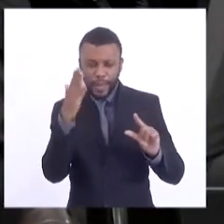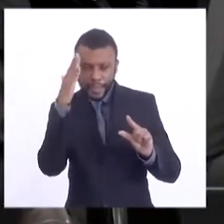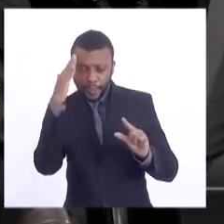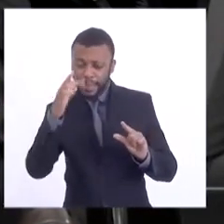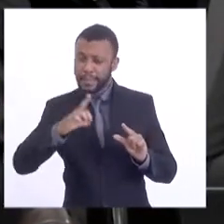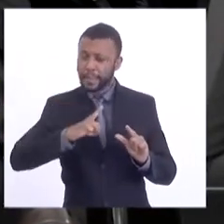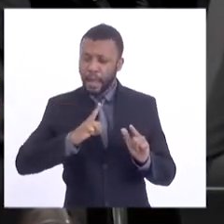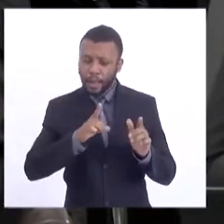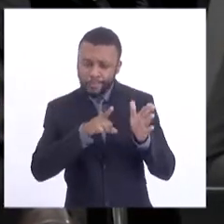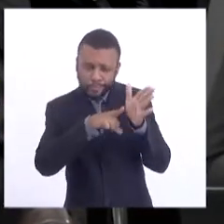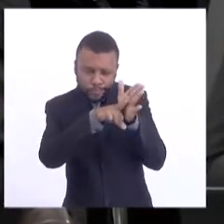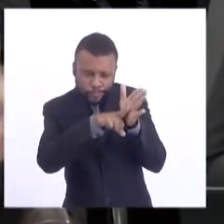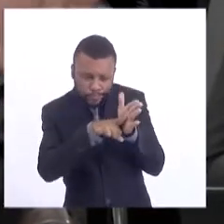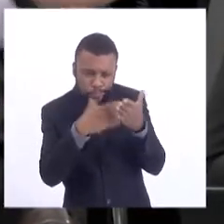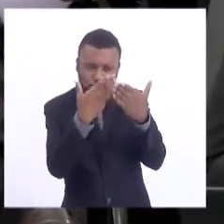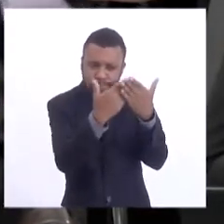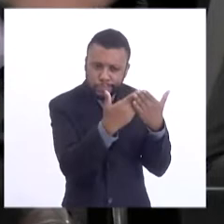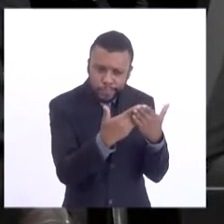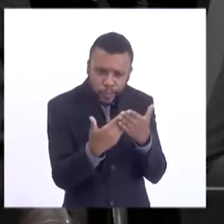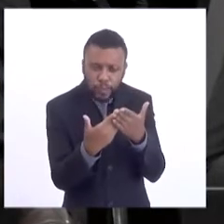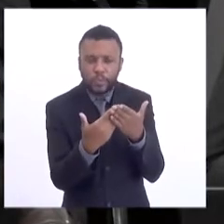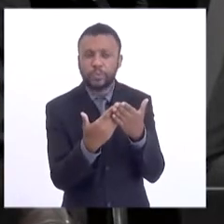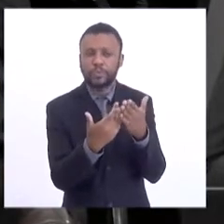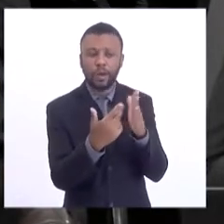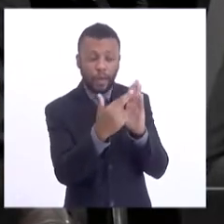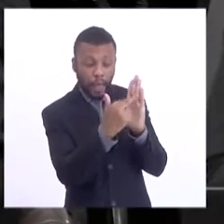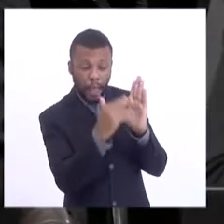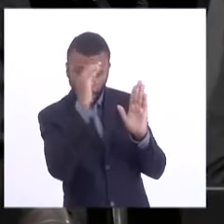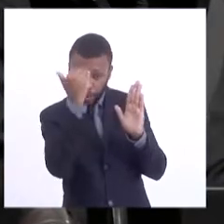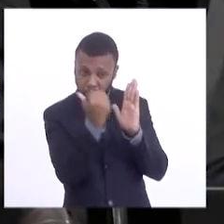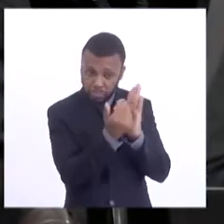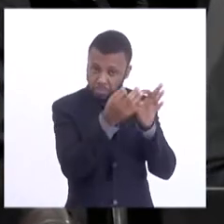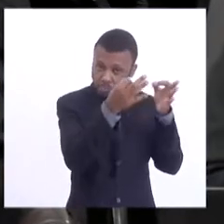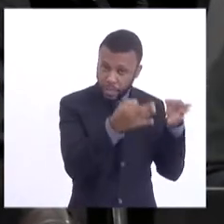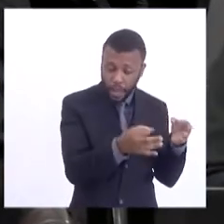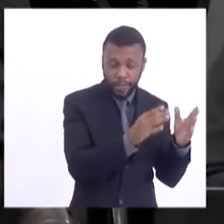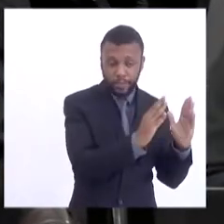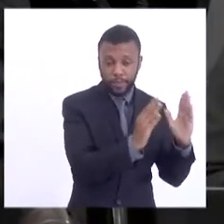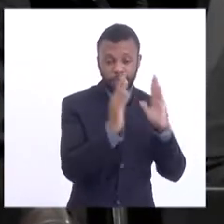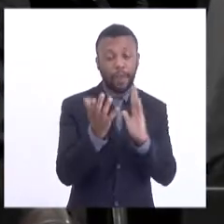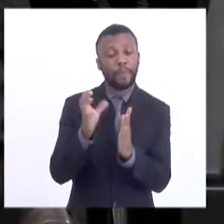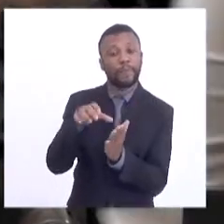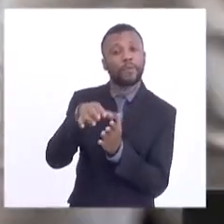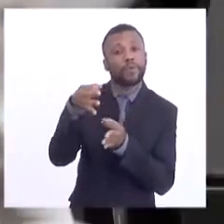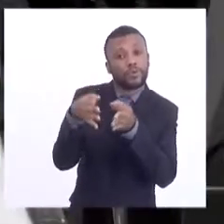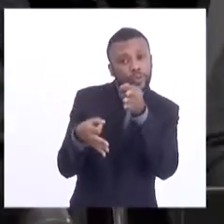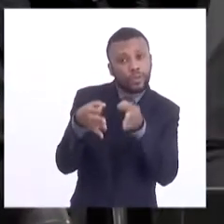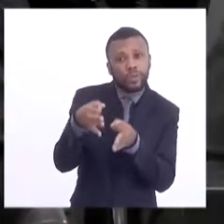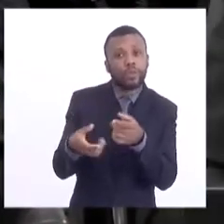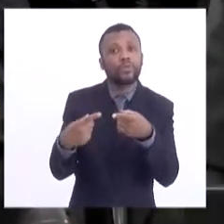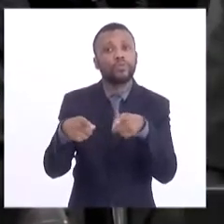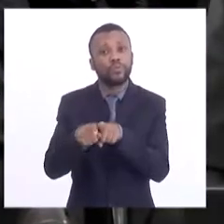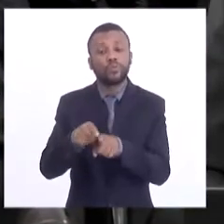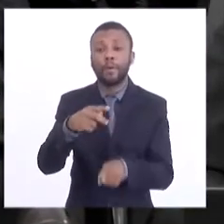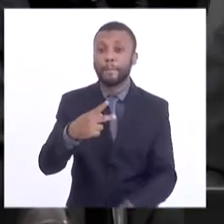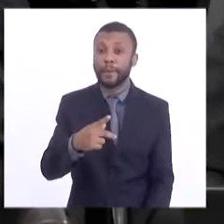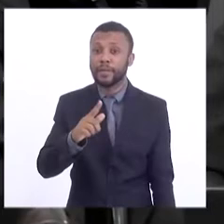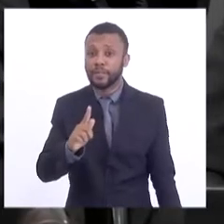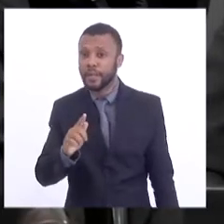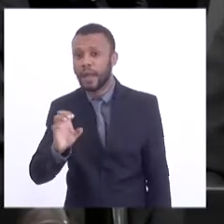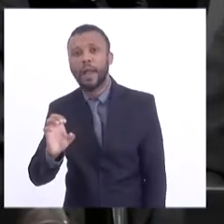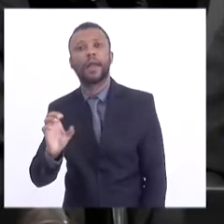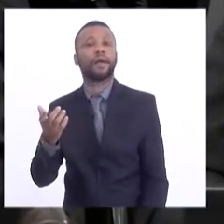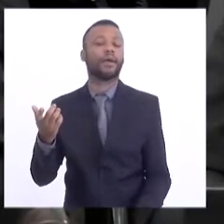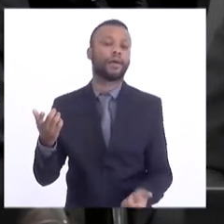se cumpriu as regras depois ele vai para o jurídico com a procuradoria ele tem os mecanismos de auditoria e